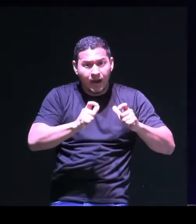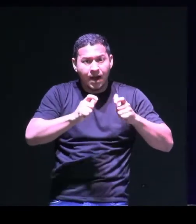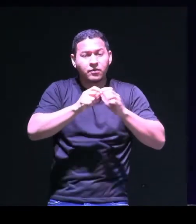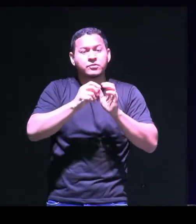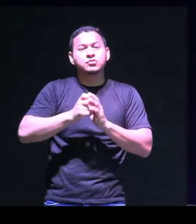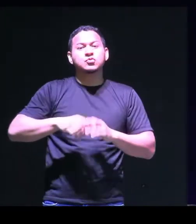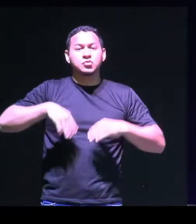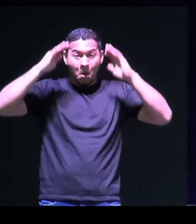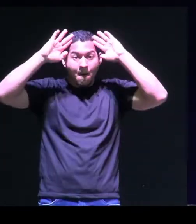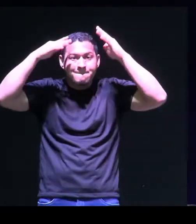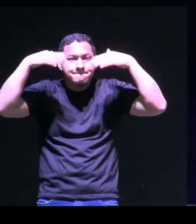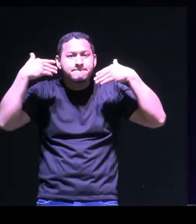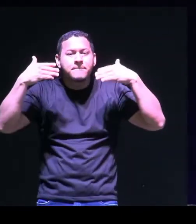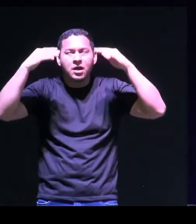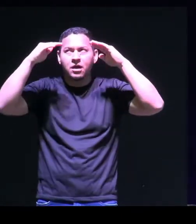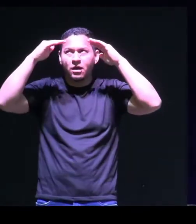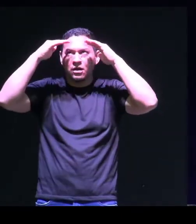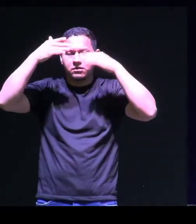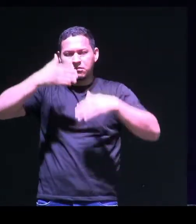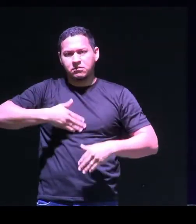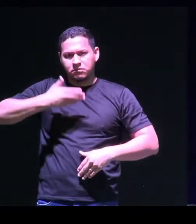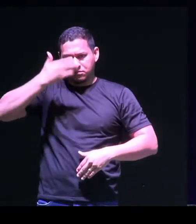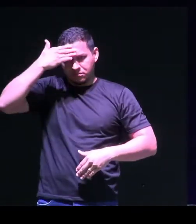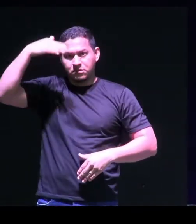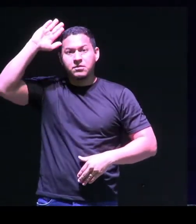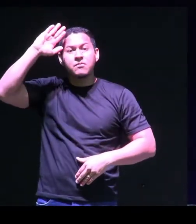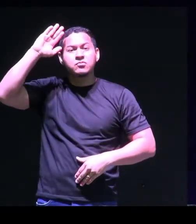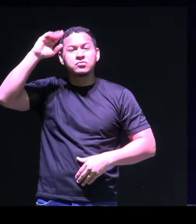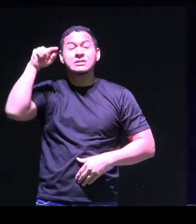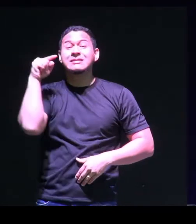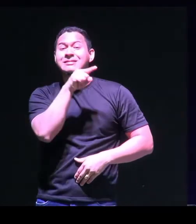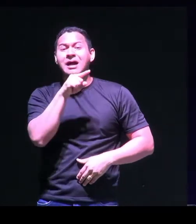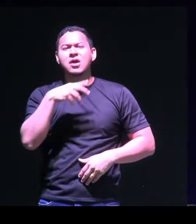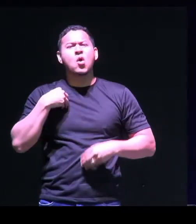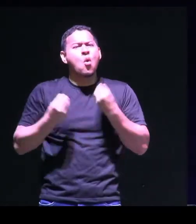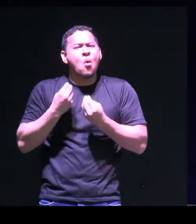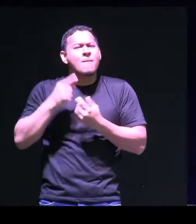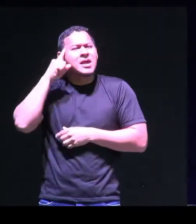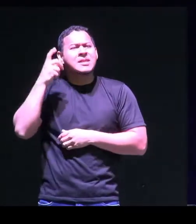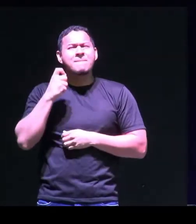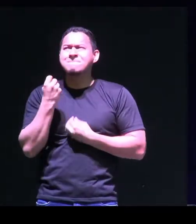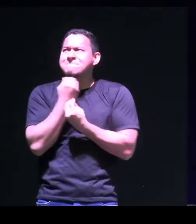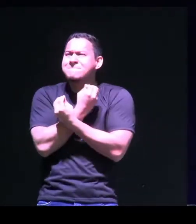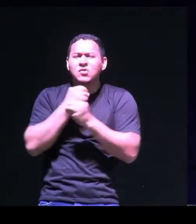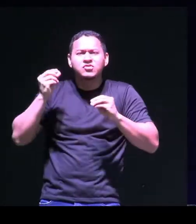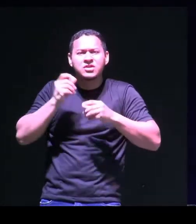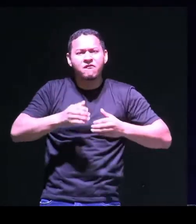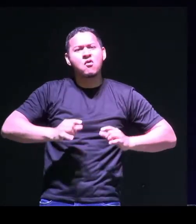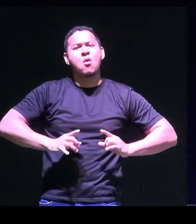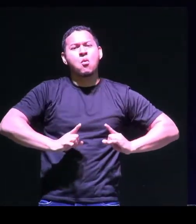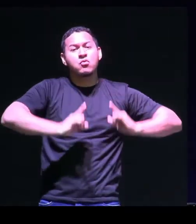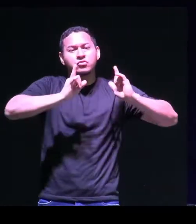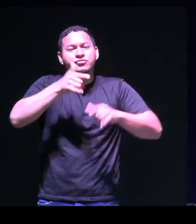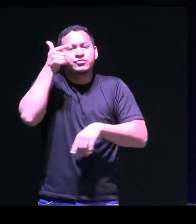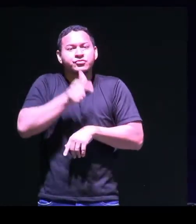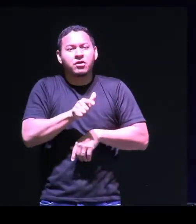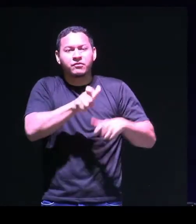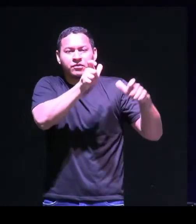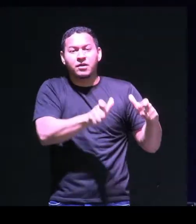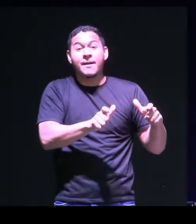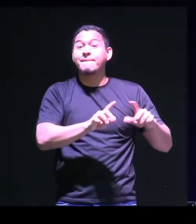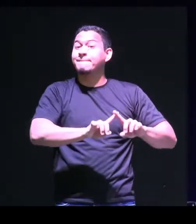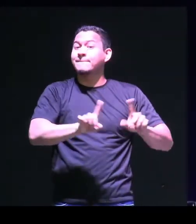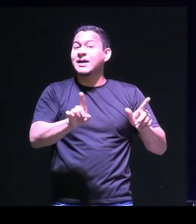lá. Então, no nosso pensamento humano, jamais seria possível aquele templo ser construído de novo naquele lugar.